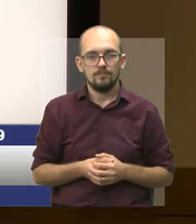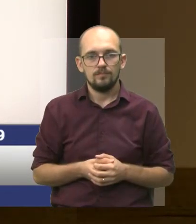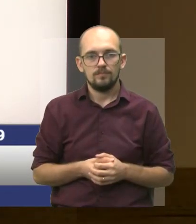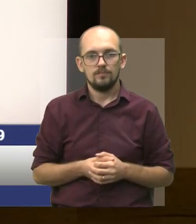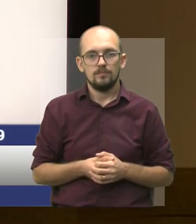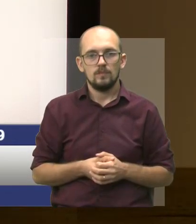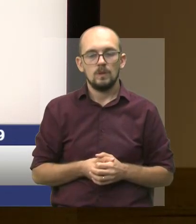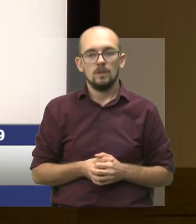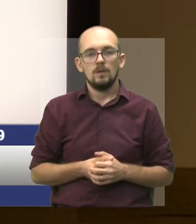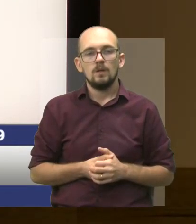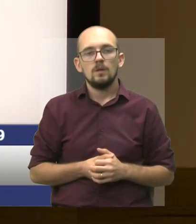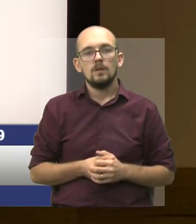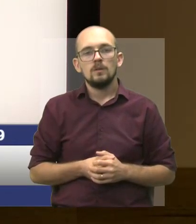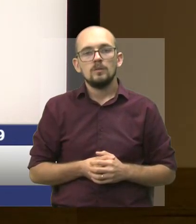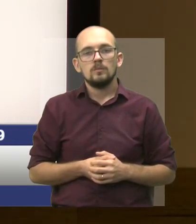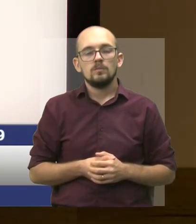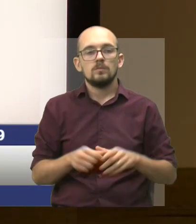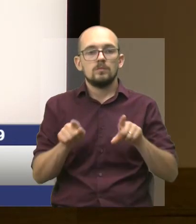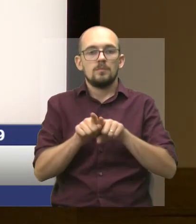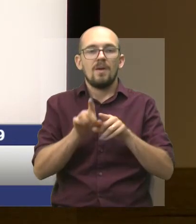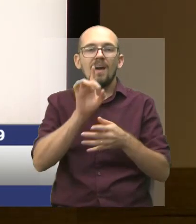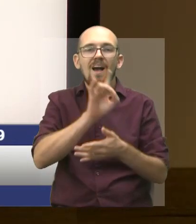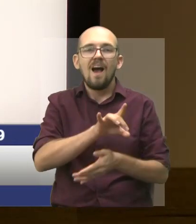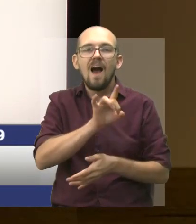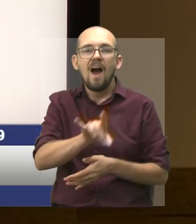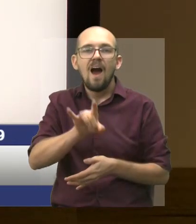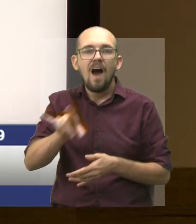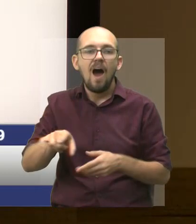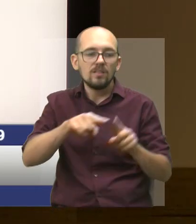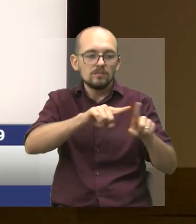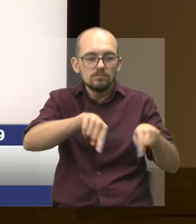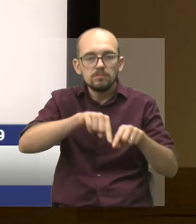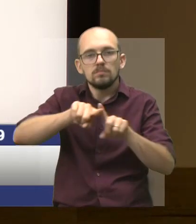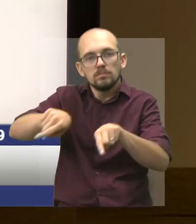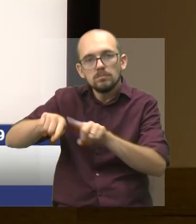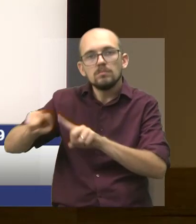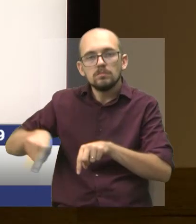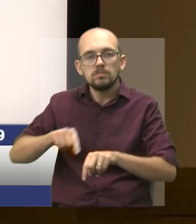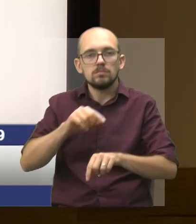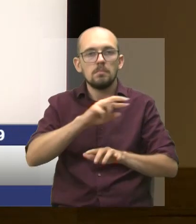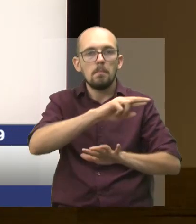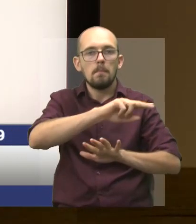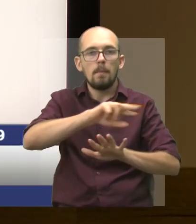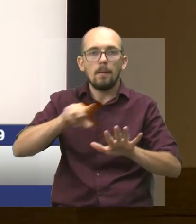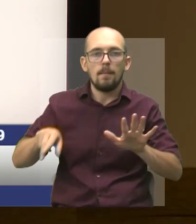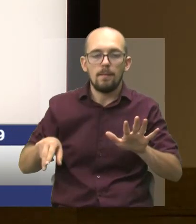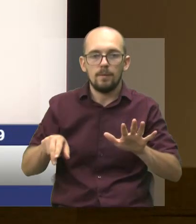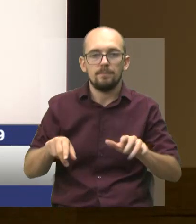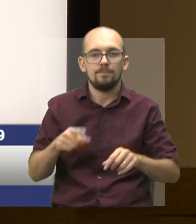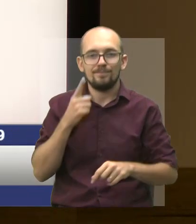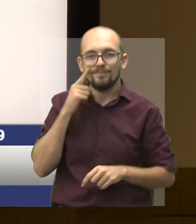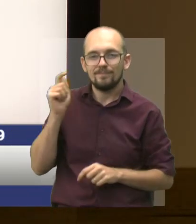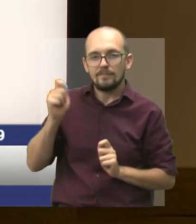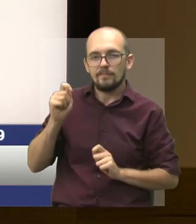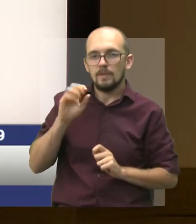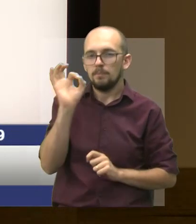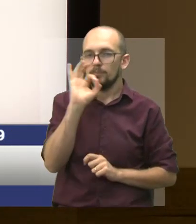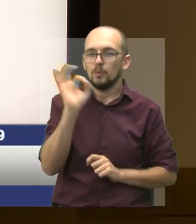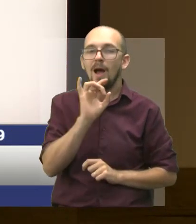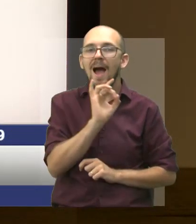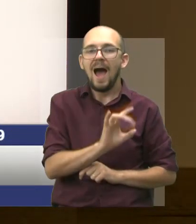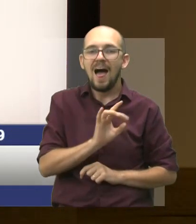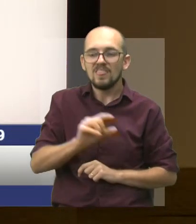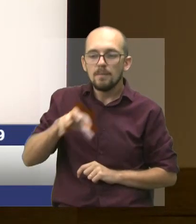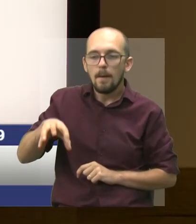Depois nós temos as despesas por órgão, os senhores vão ver aí o percentual de cada órgão. Observamos